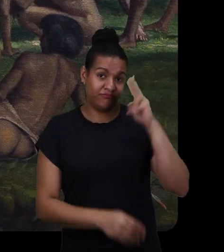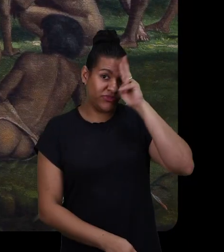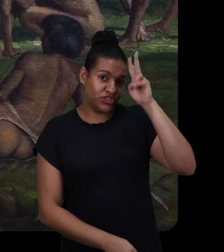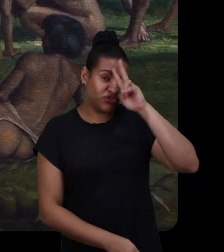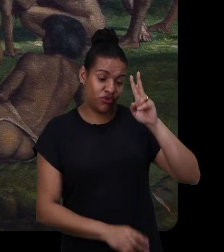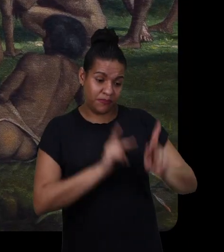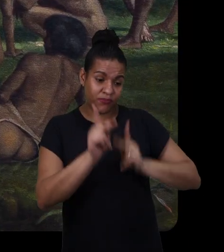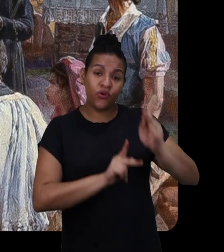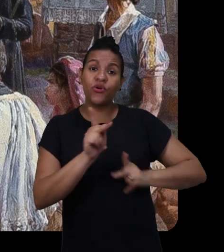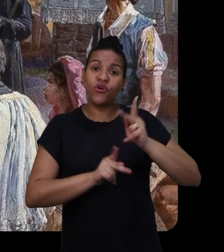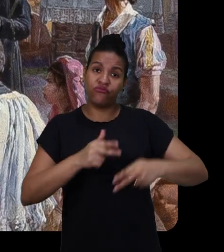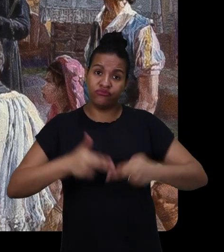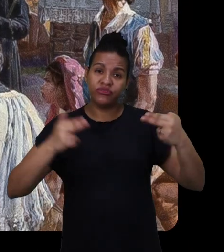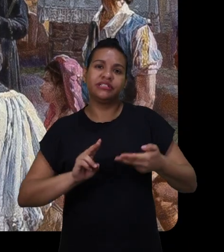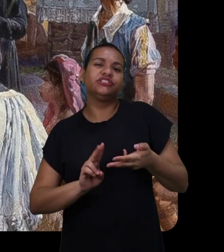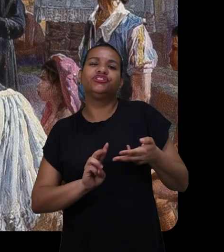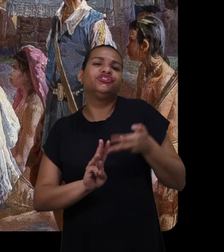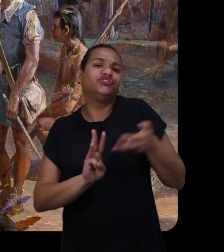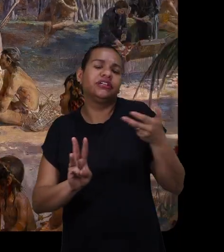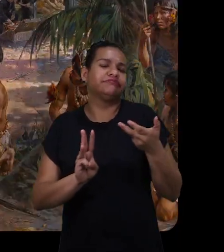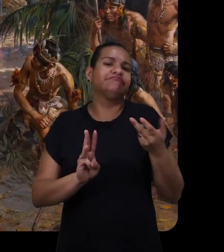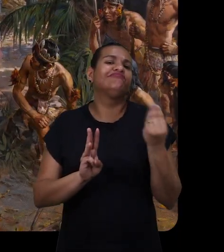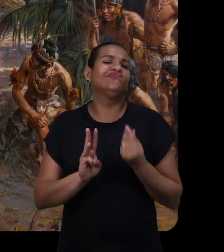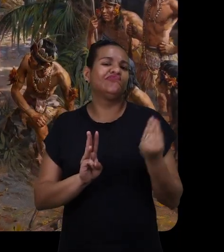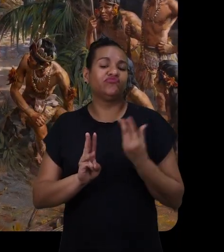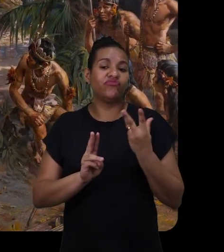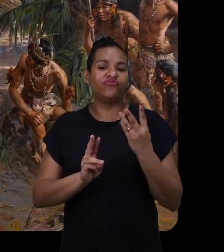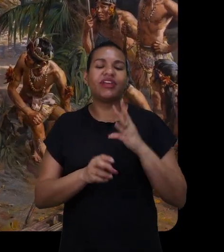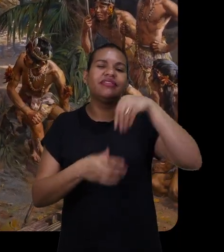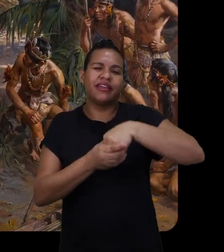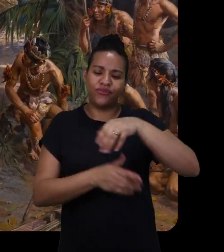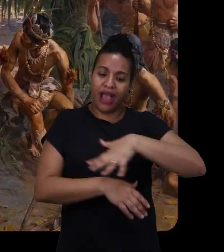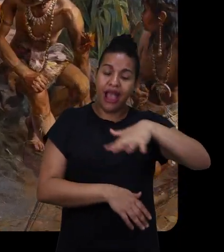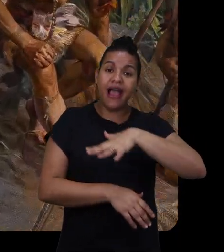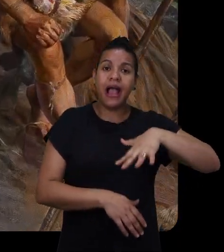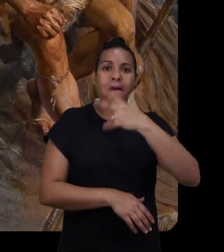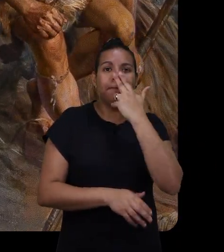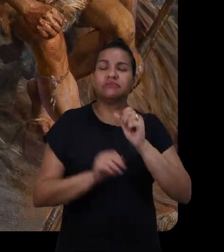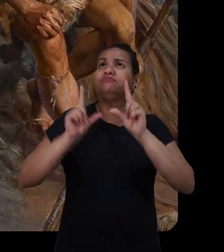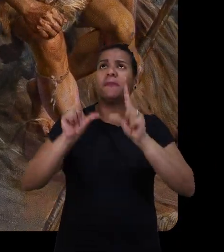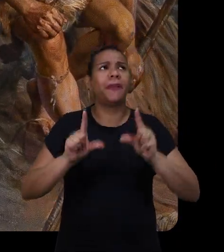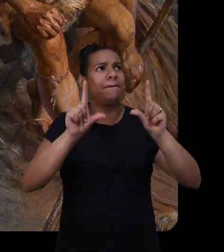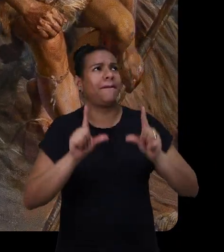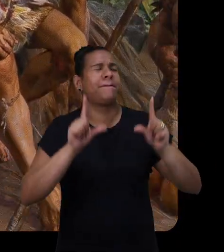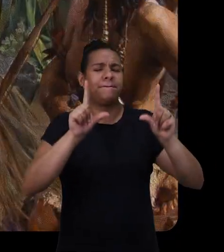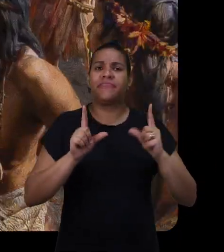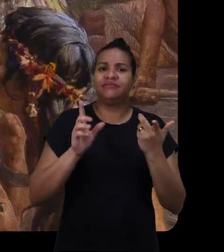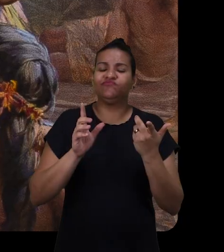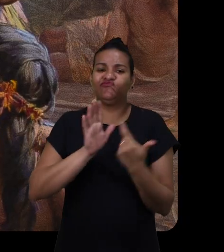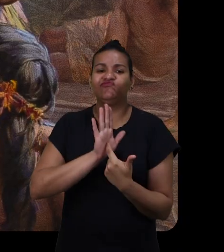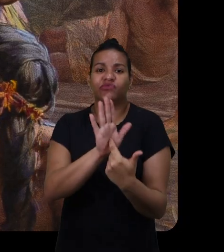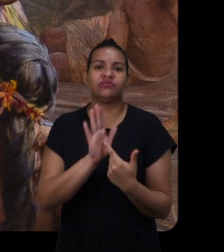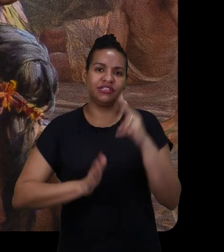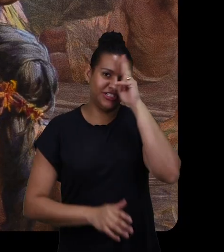sobre como contar a história dos povos indígenas dentro desses ambientes que são super carregados, né, de imagens, muitas vezes, que